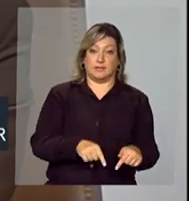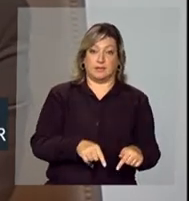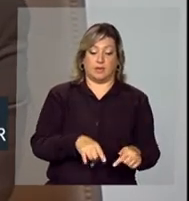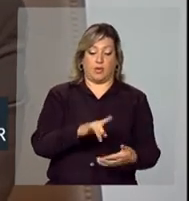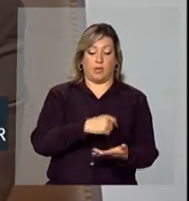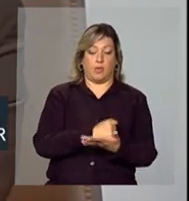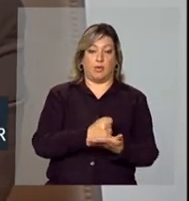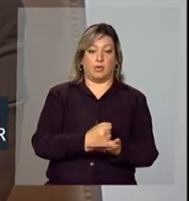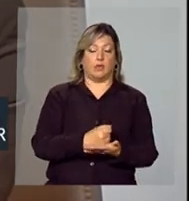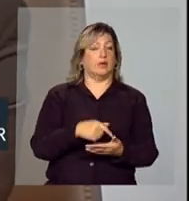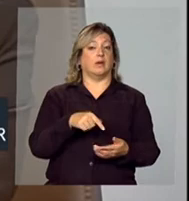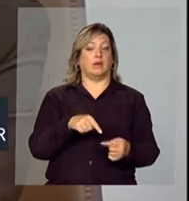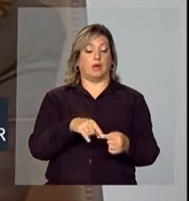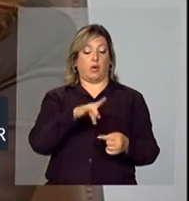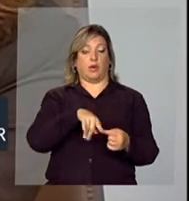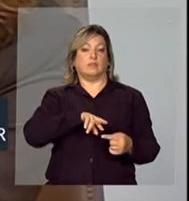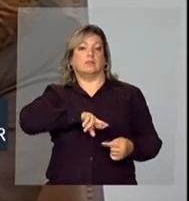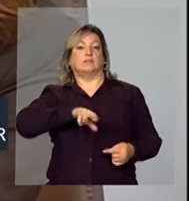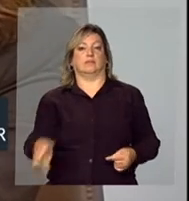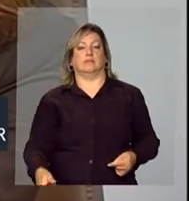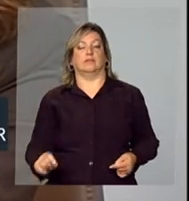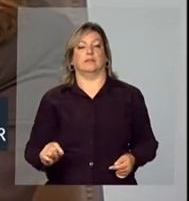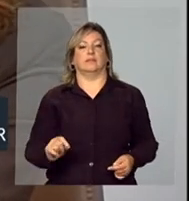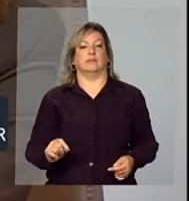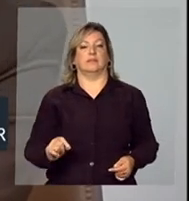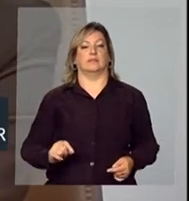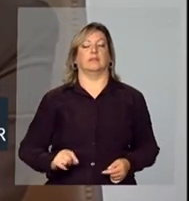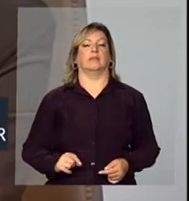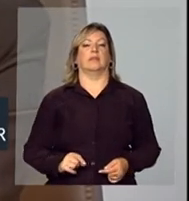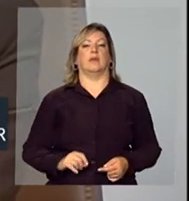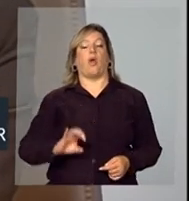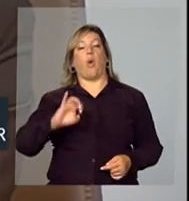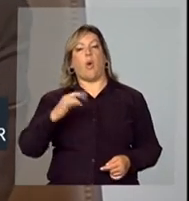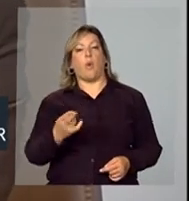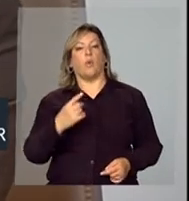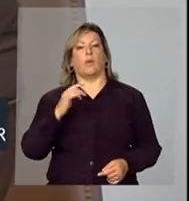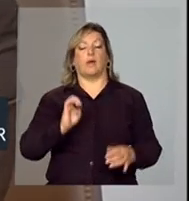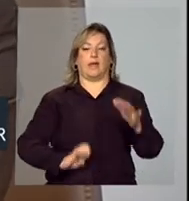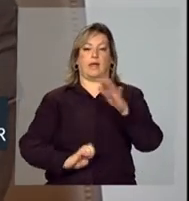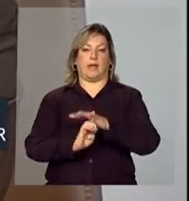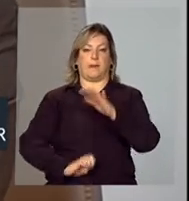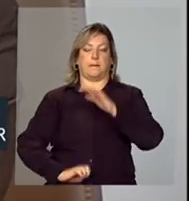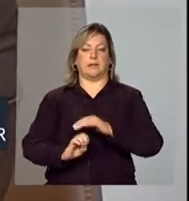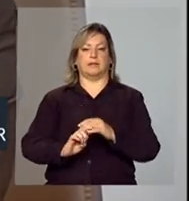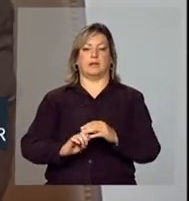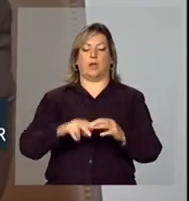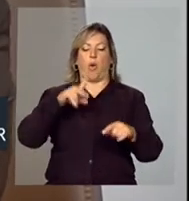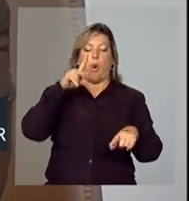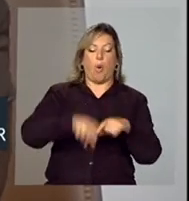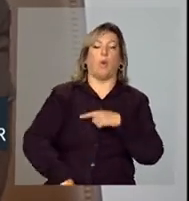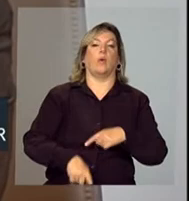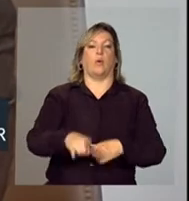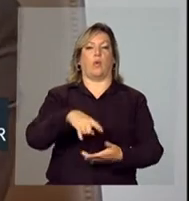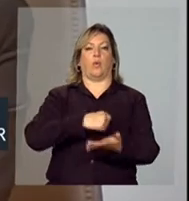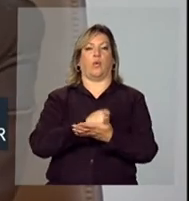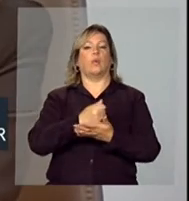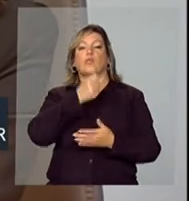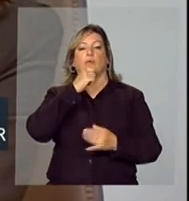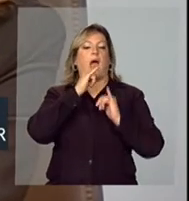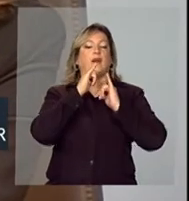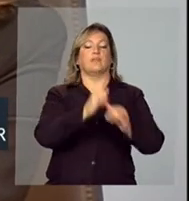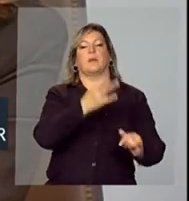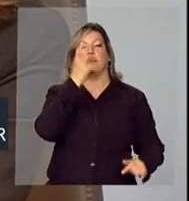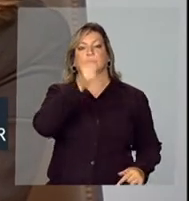não constou do Contrato ou consulte o contrato diferente uma empresa rescindiu o contrato não comunicou o